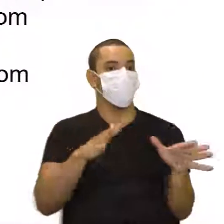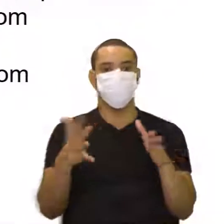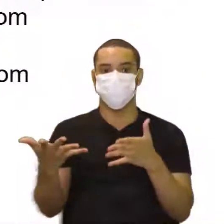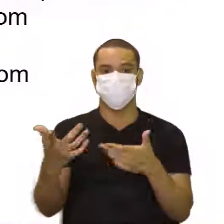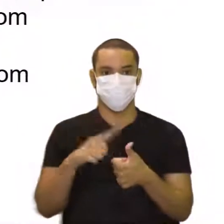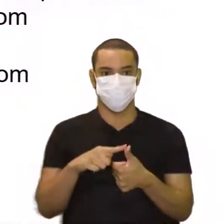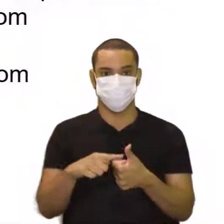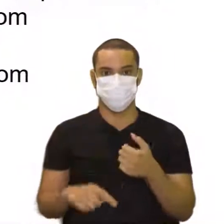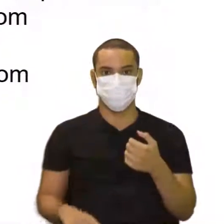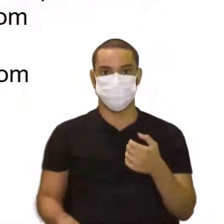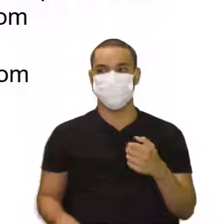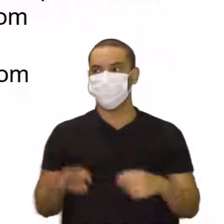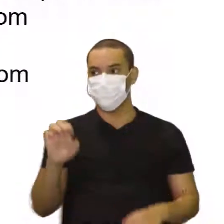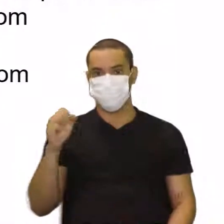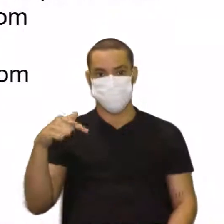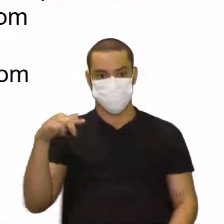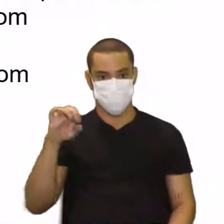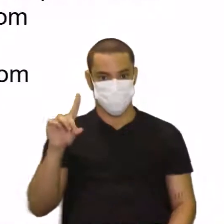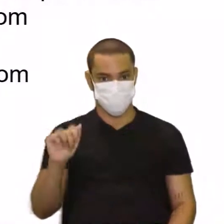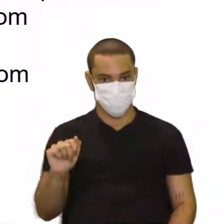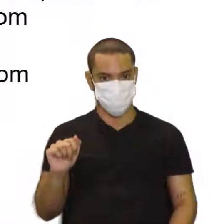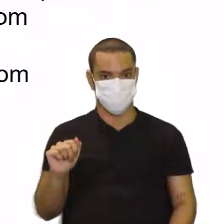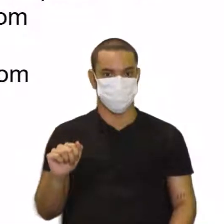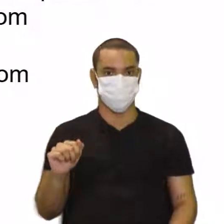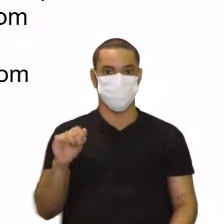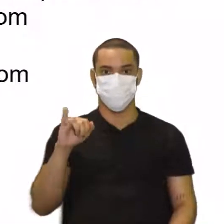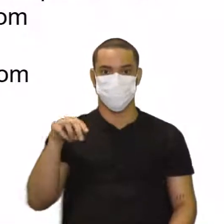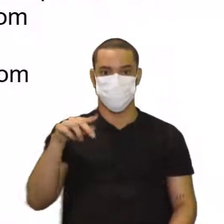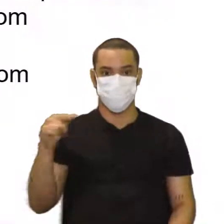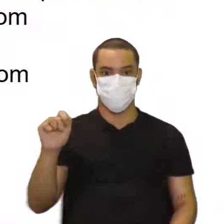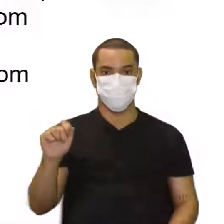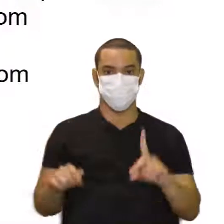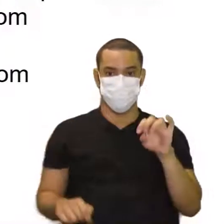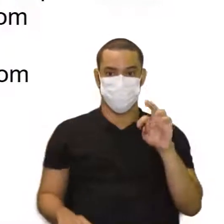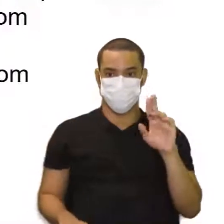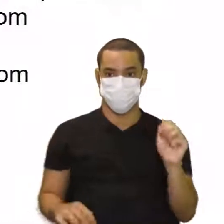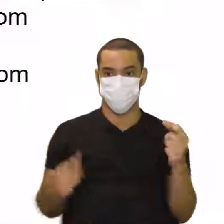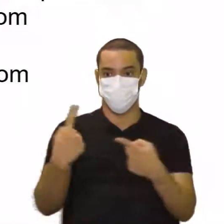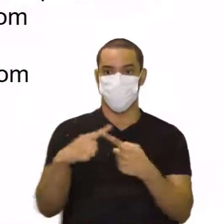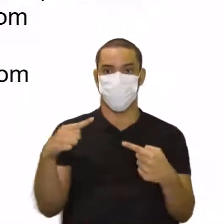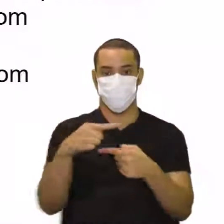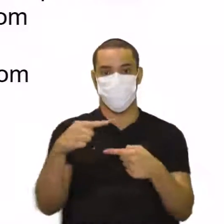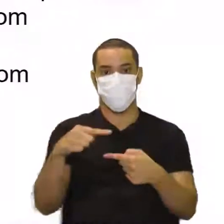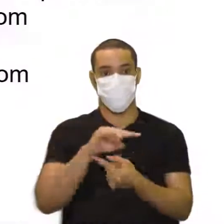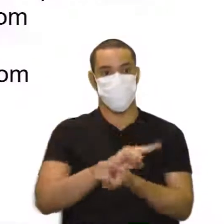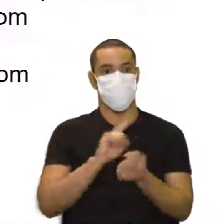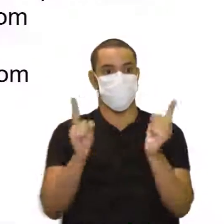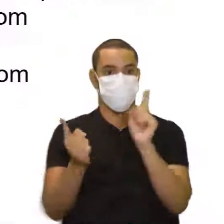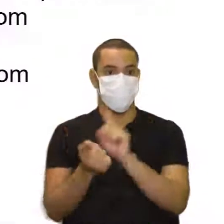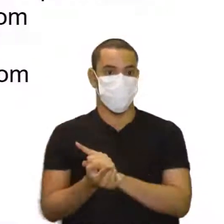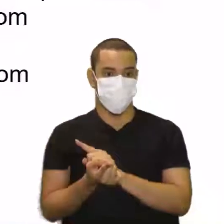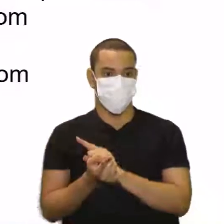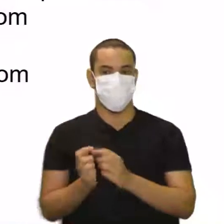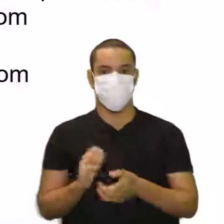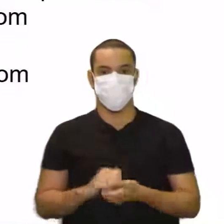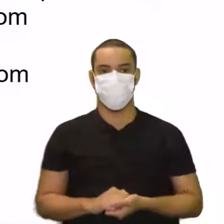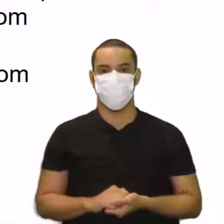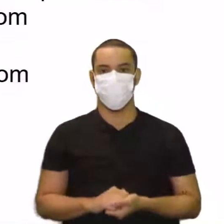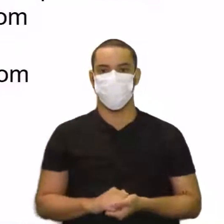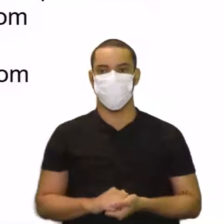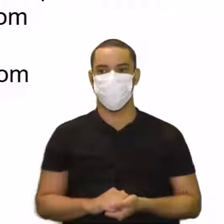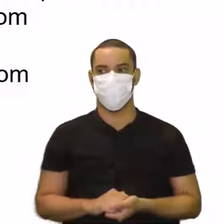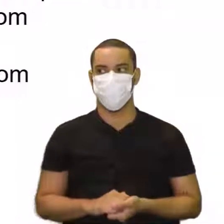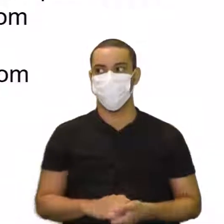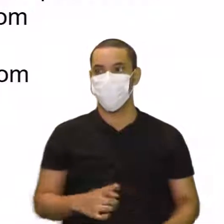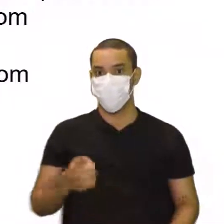esquerda, e o ímã para direita, com polaridade invertida. Pessoal, olha